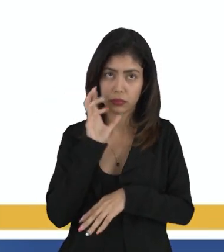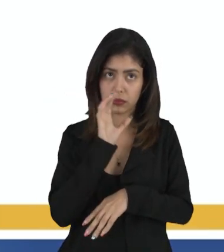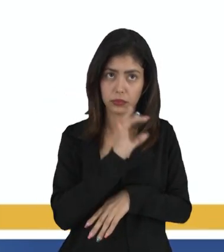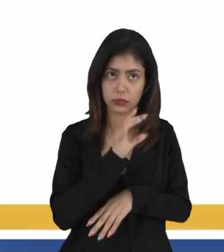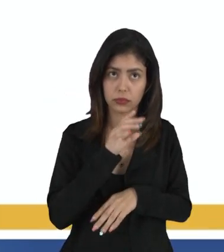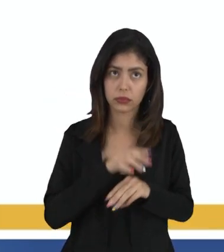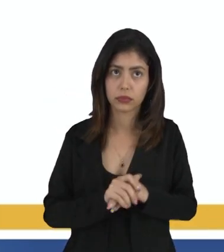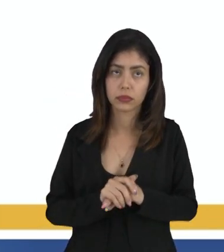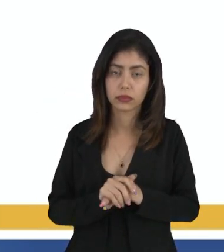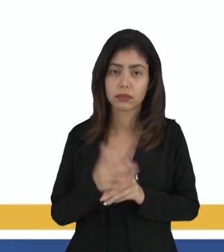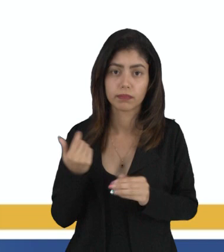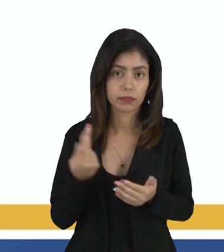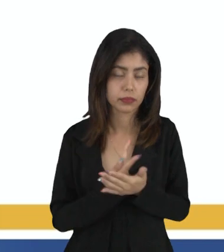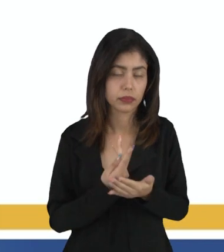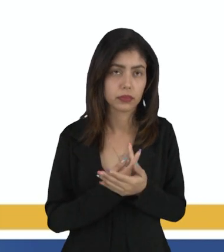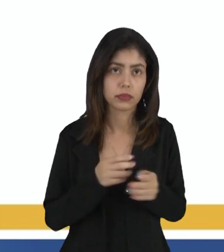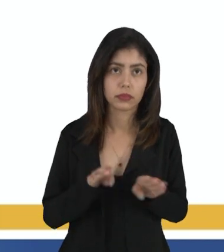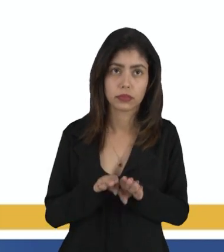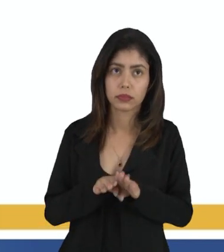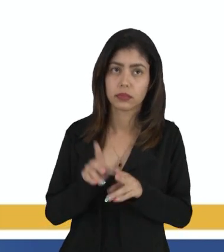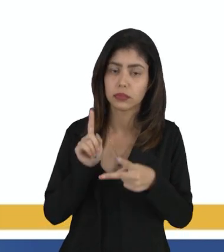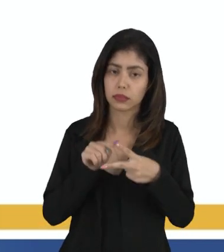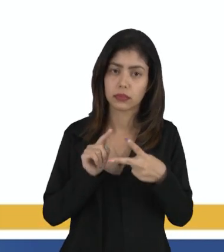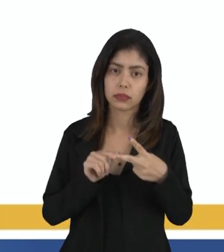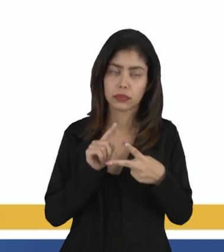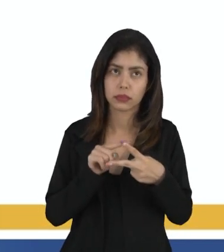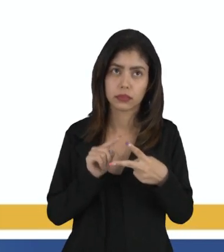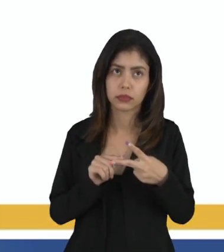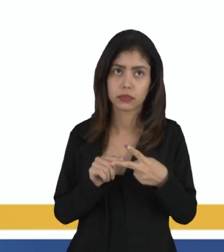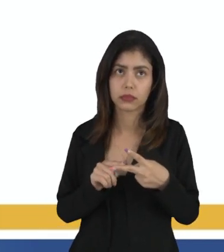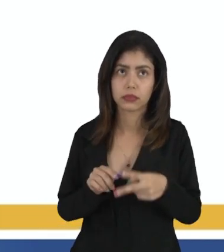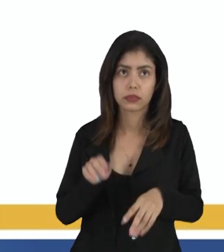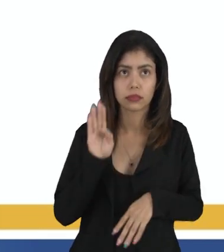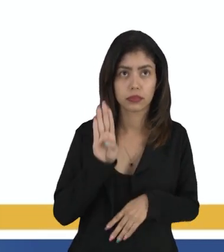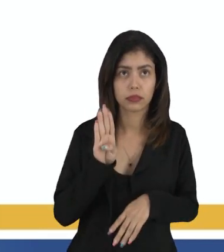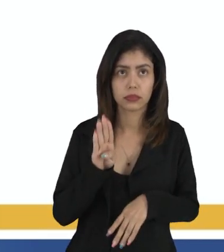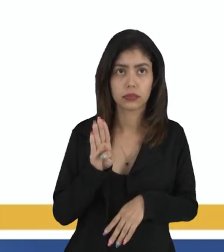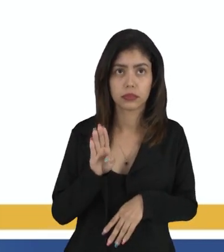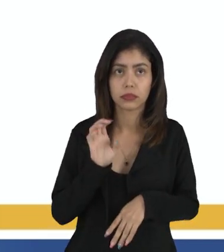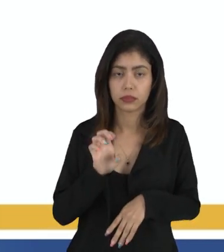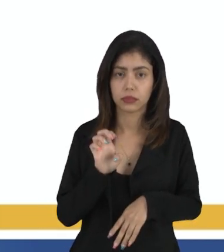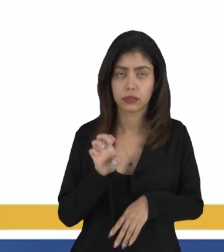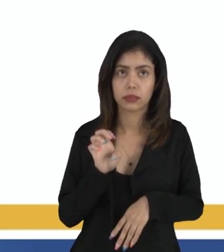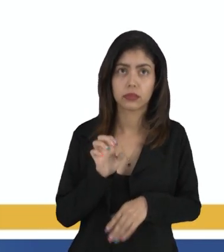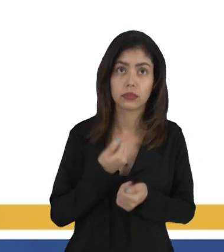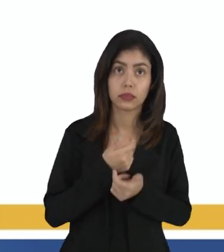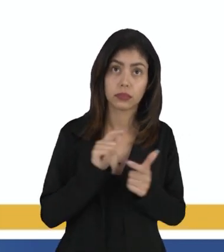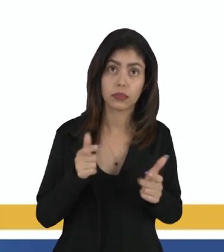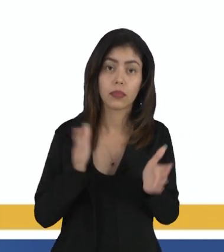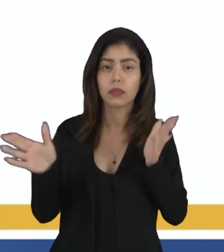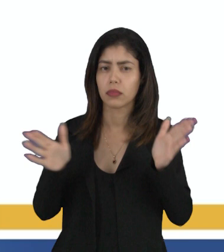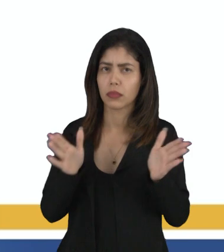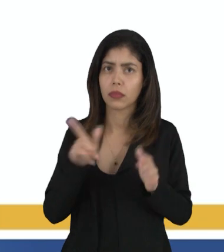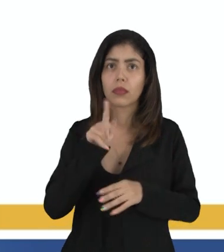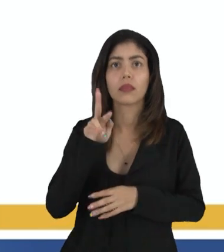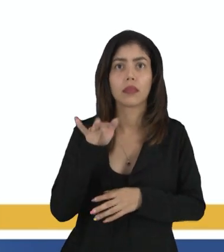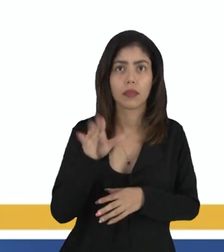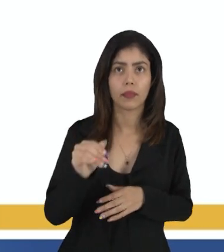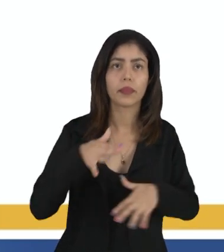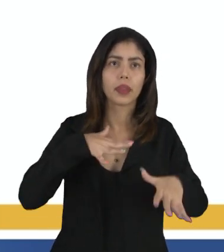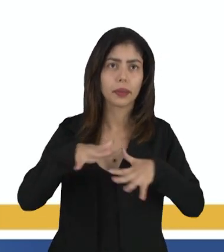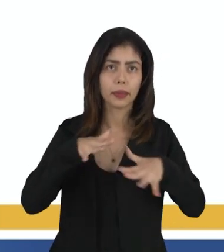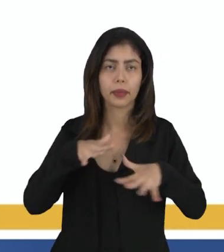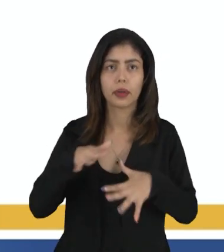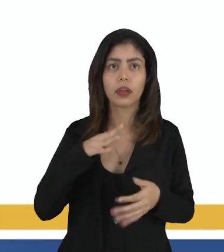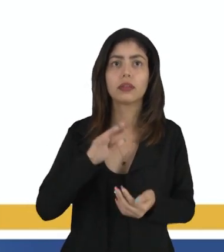calor. Essa não está correta também. E a gente fica com duas opções, a B que eu já li e agora a E que eu vou ler. É uma grandeza associada ao grau